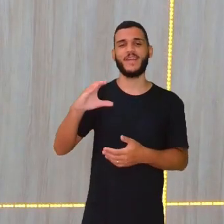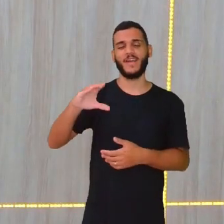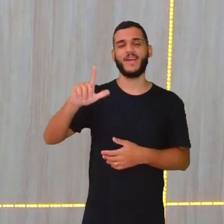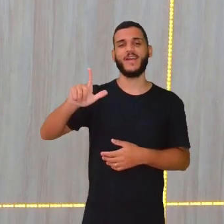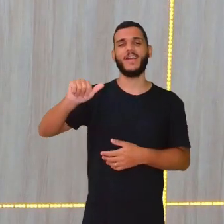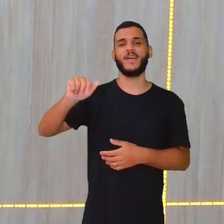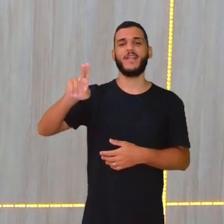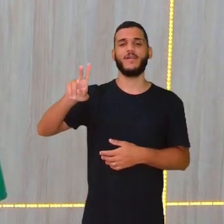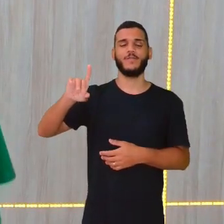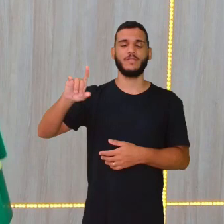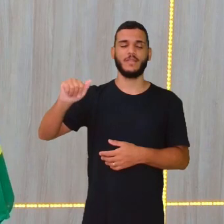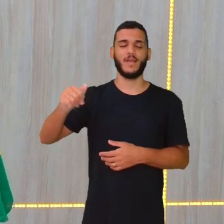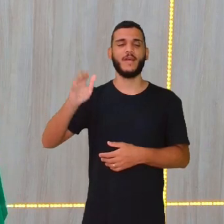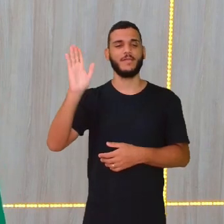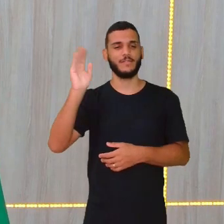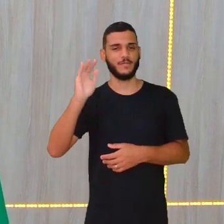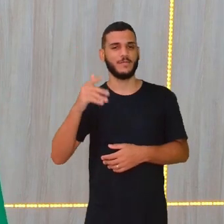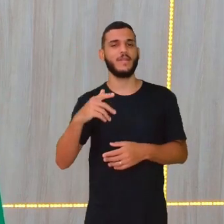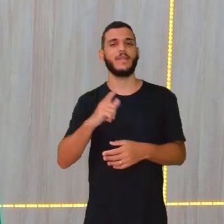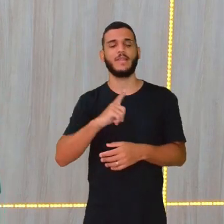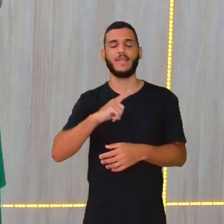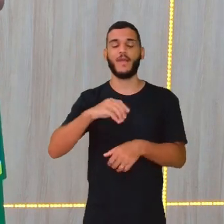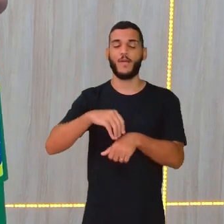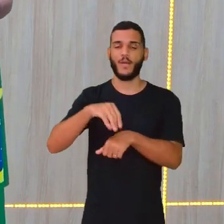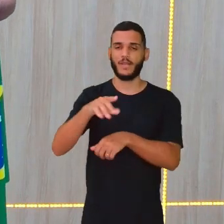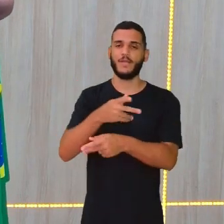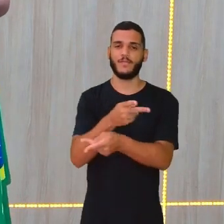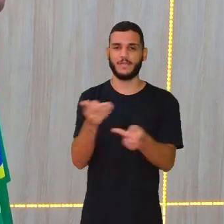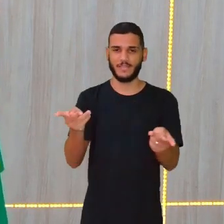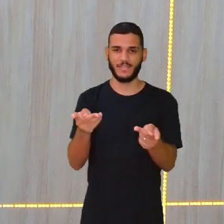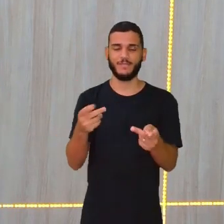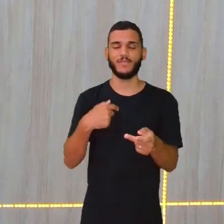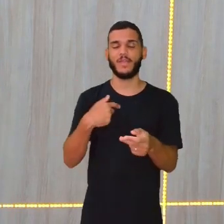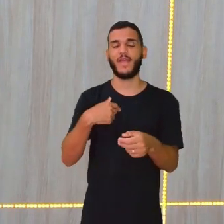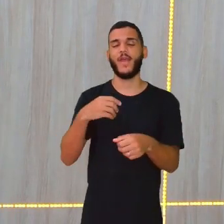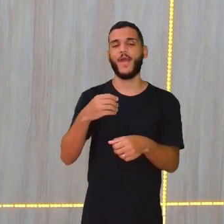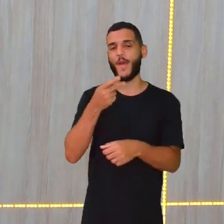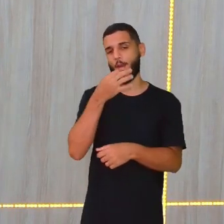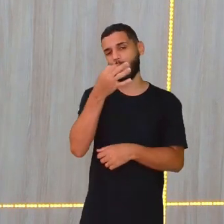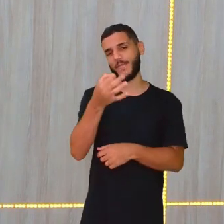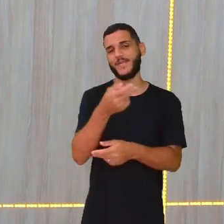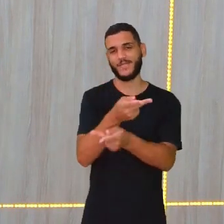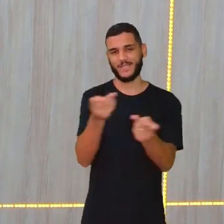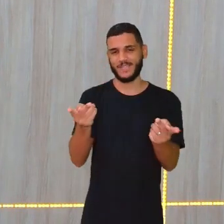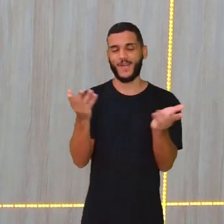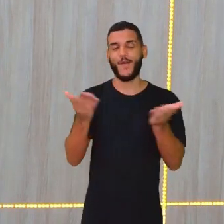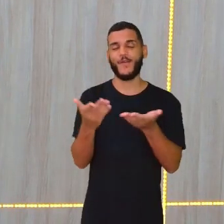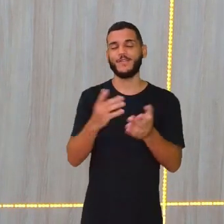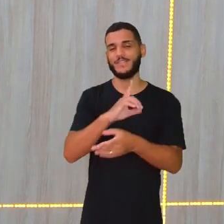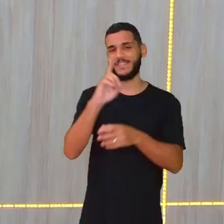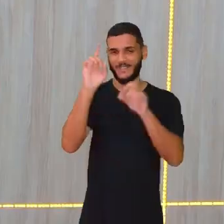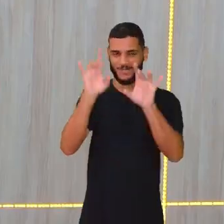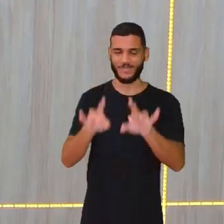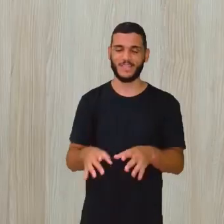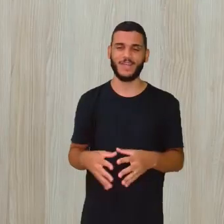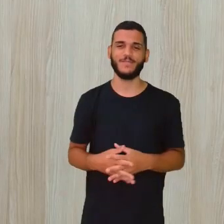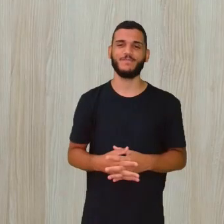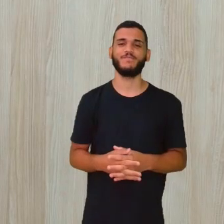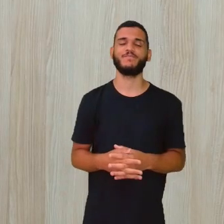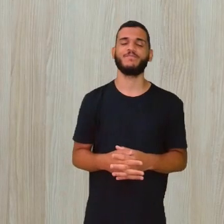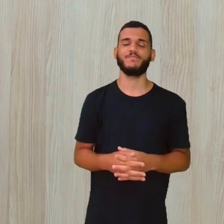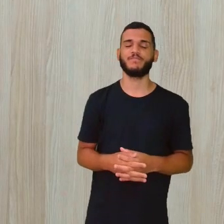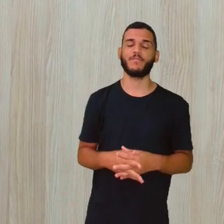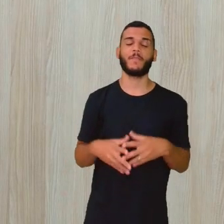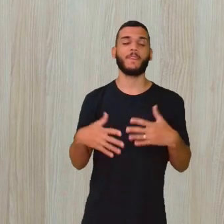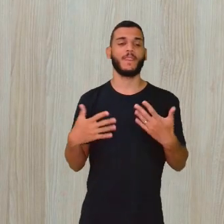despedir e aí eu volto com um recadinho para vocês do que é que eu estou sugerindo nesse dia tão especial de hoje. E aí, professora